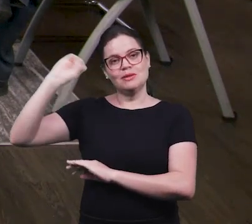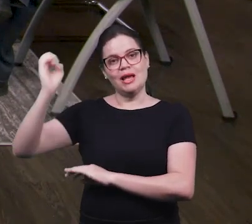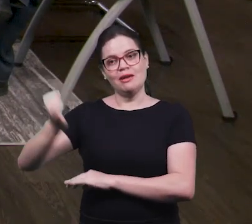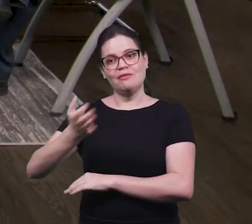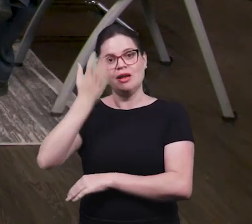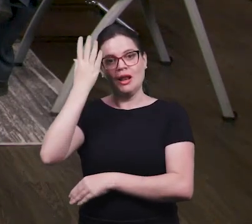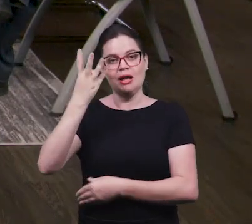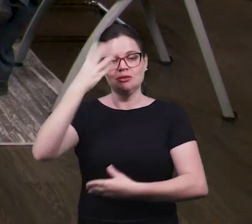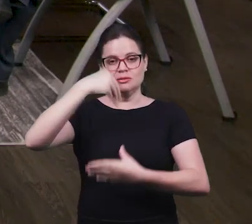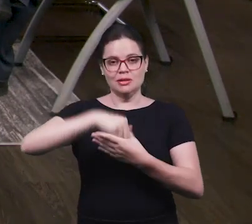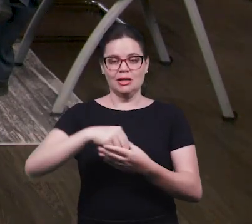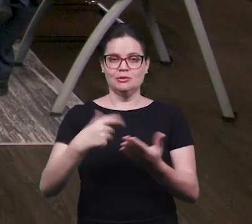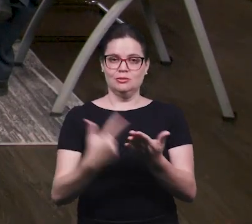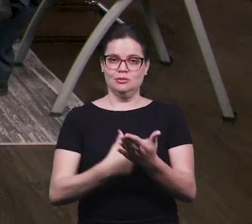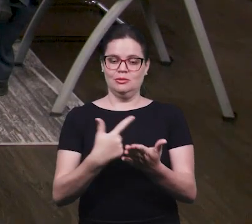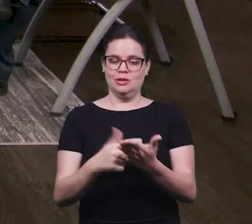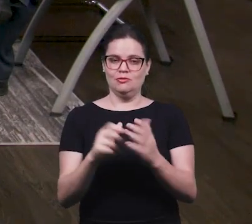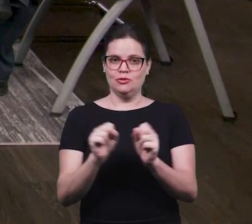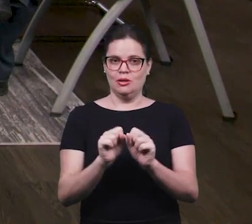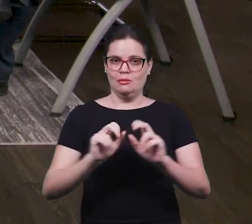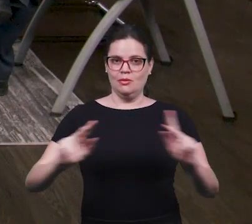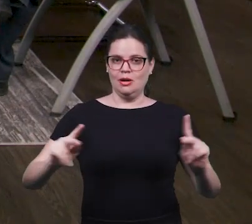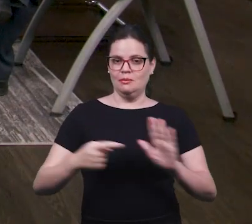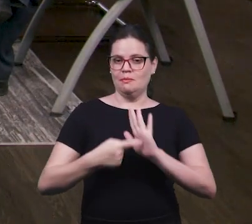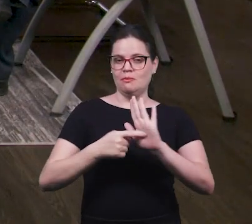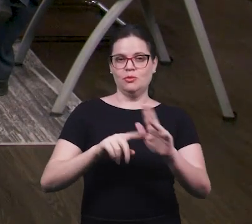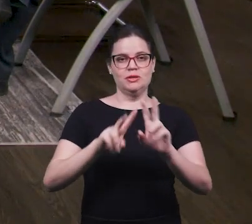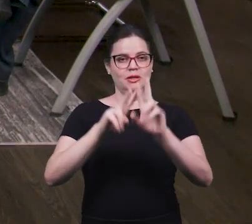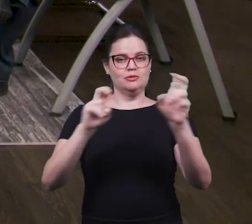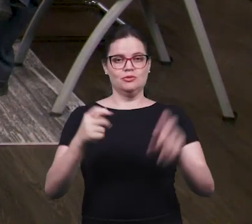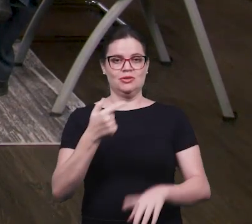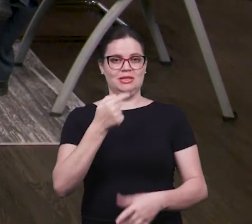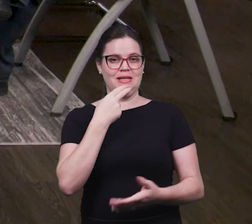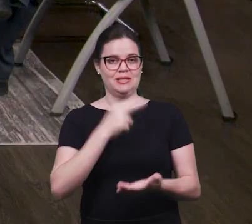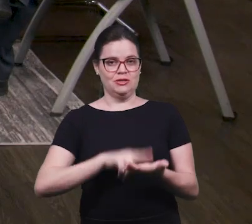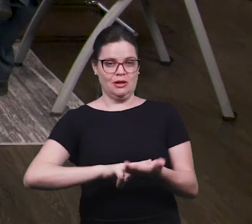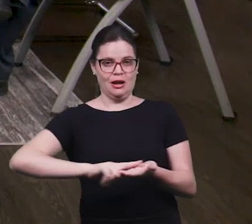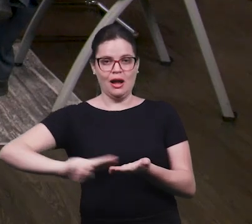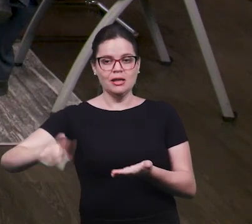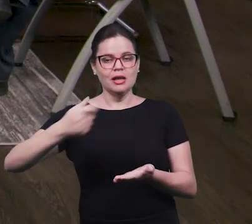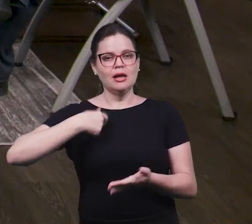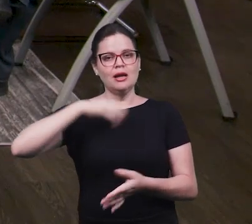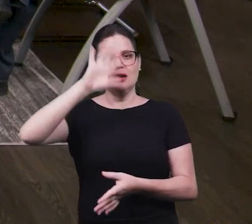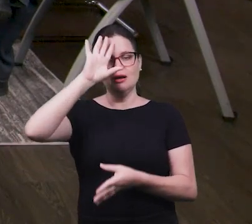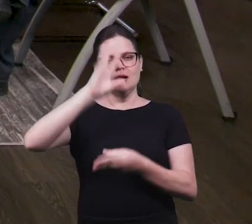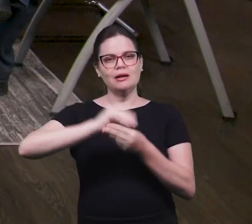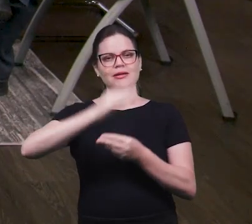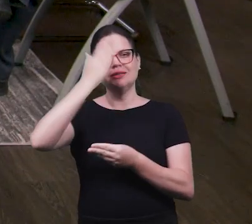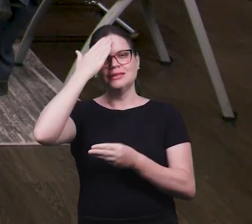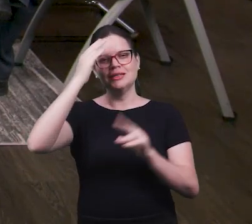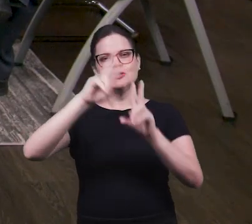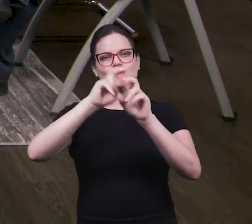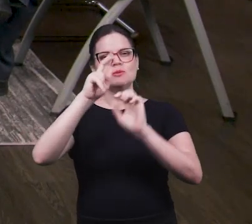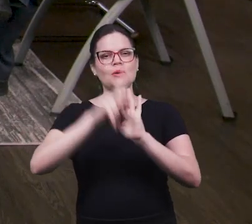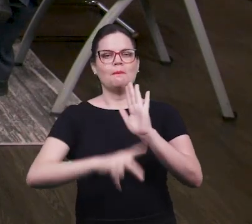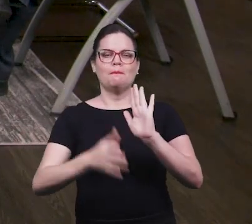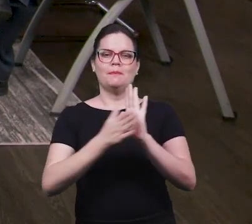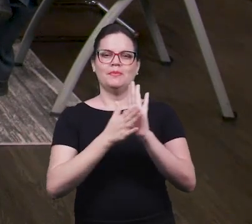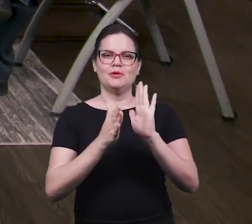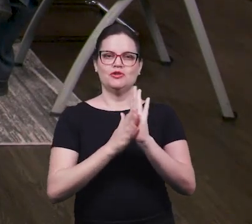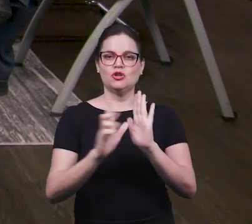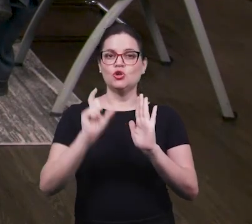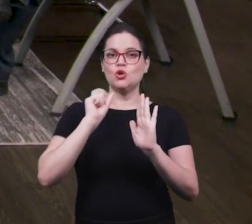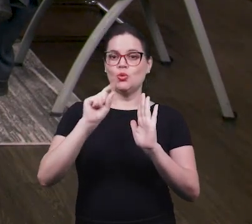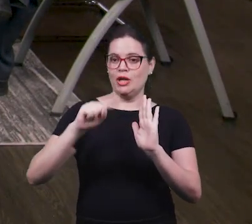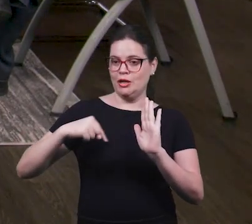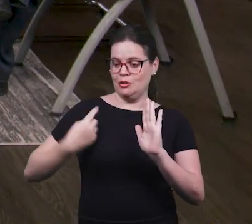nos trazem a compreensão da obra do Espírito Santo e daquilo que nós estamos vivendo